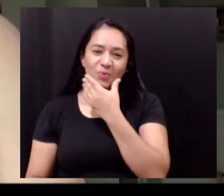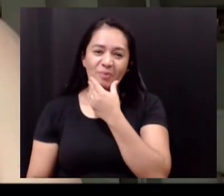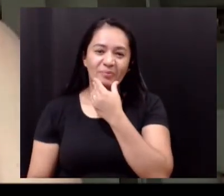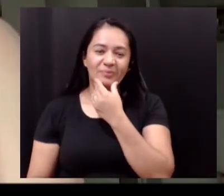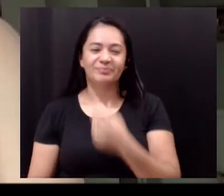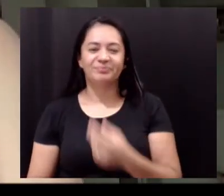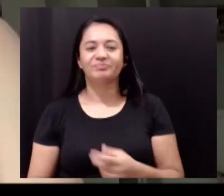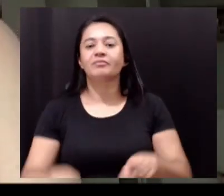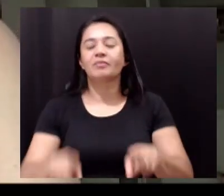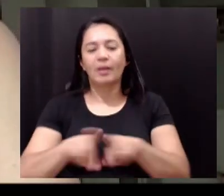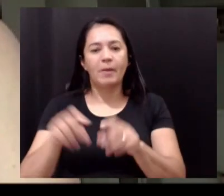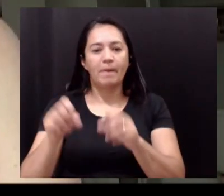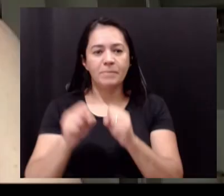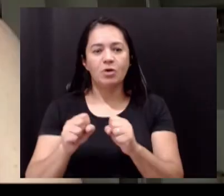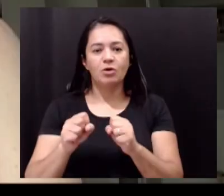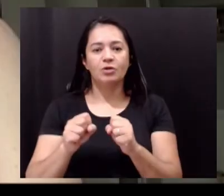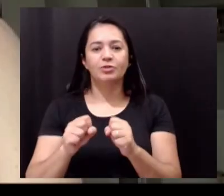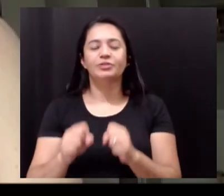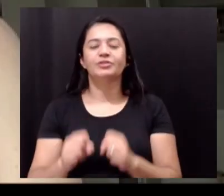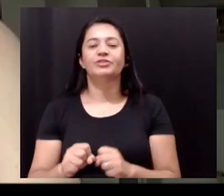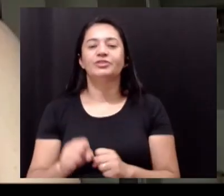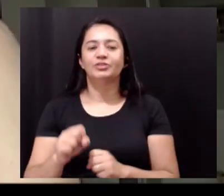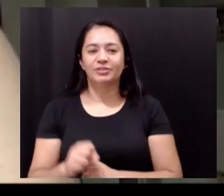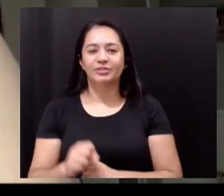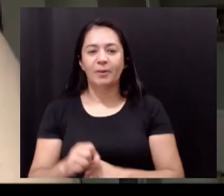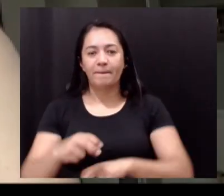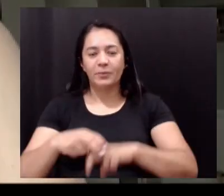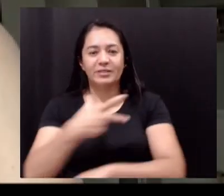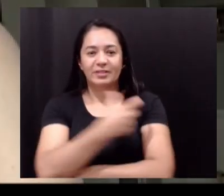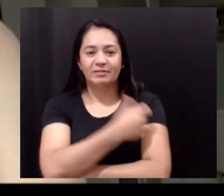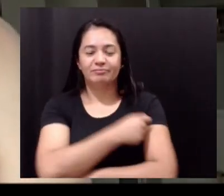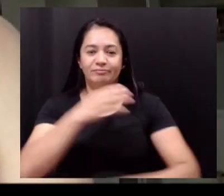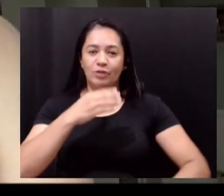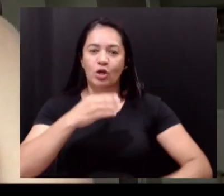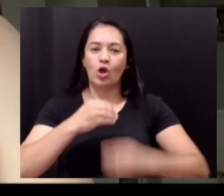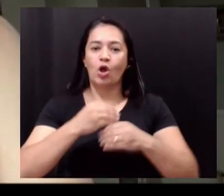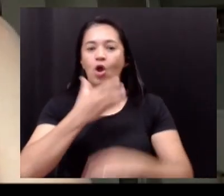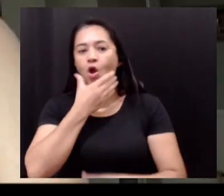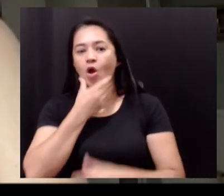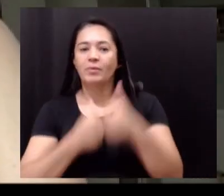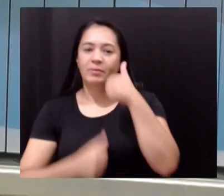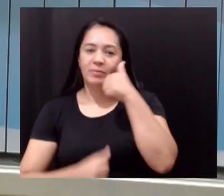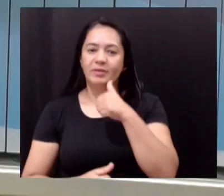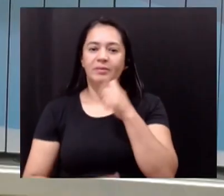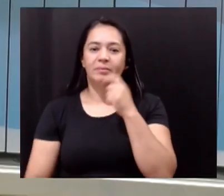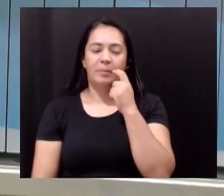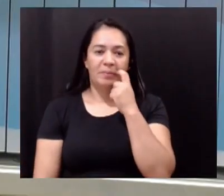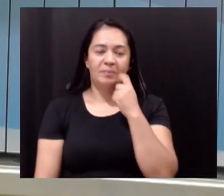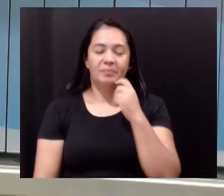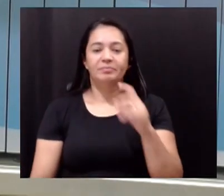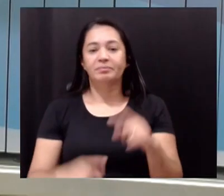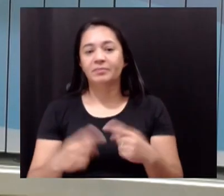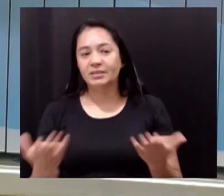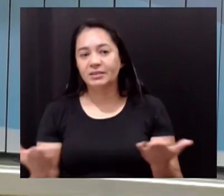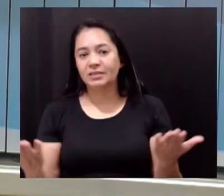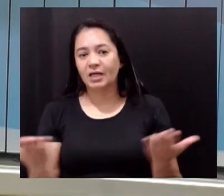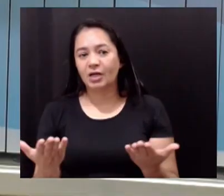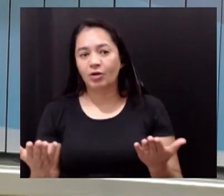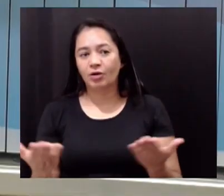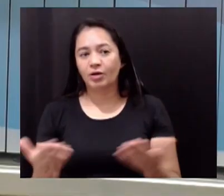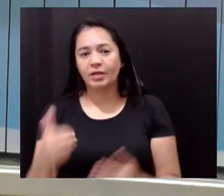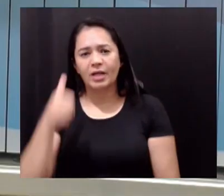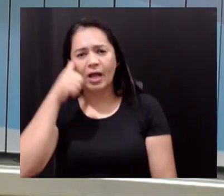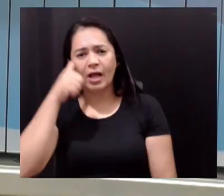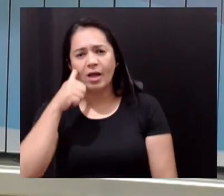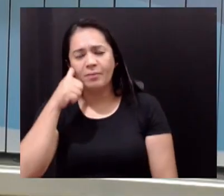e é por isso que a vacinação inclui eles, né? Inclui meninos e meninas. Doutora, agora toda mulher com HPV vai